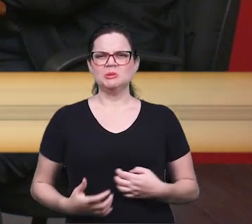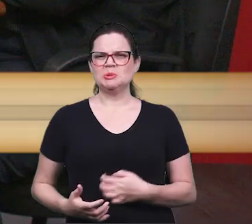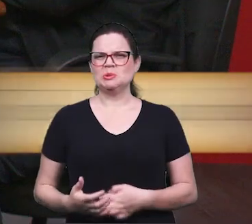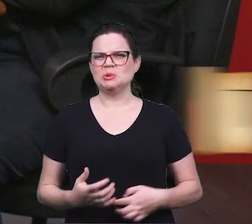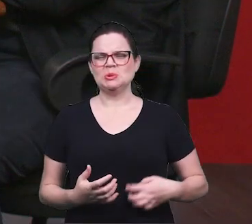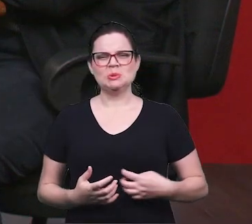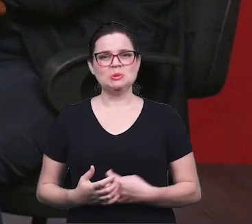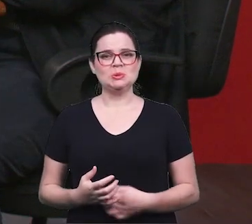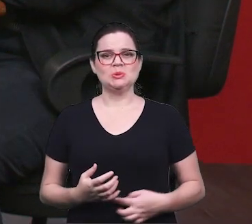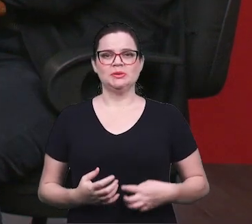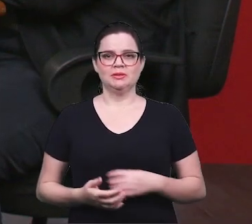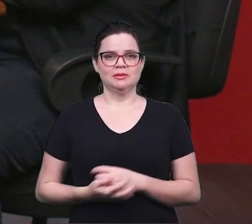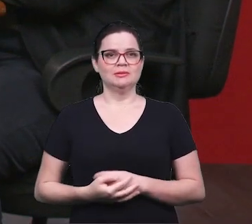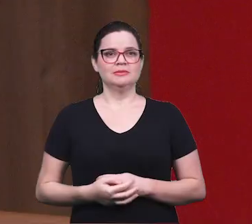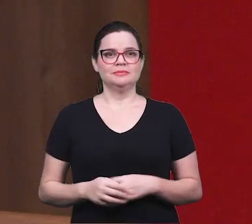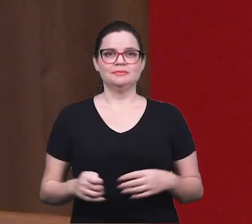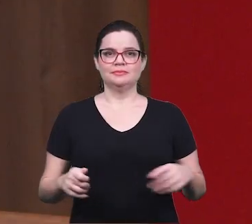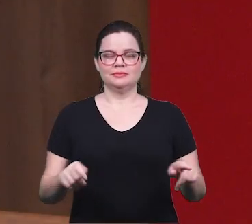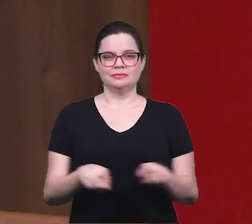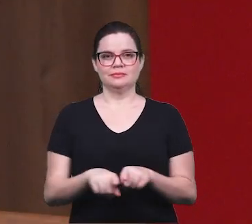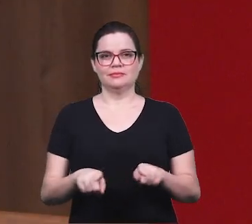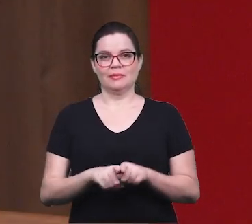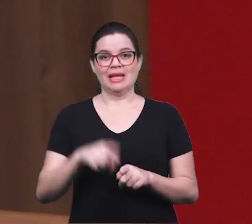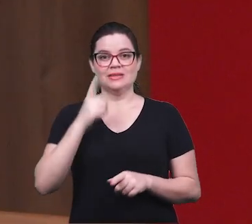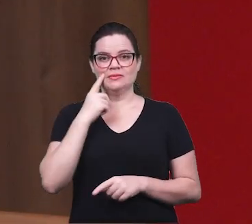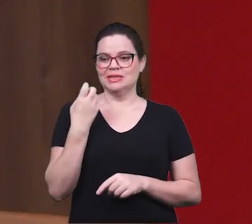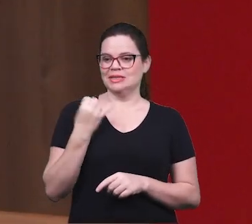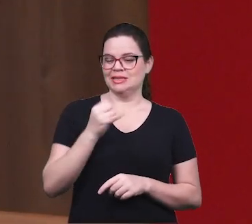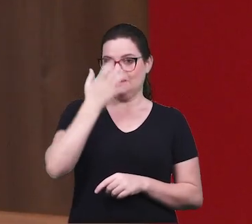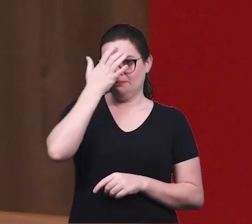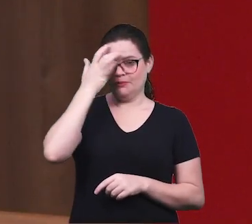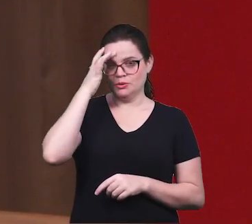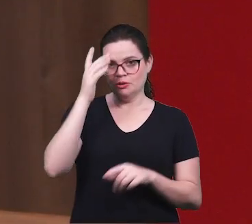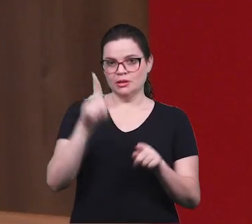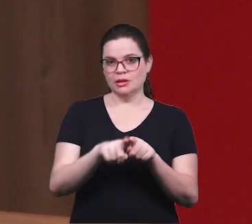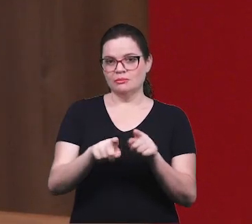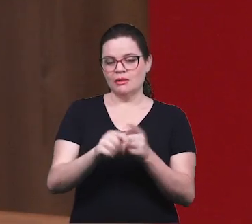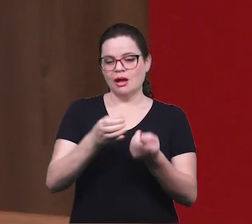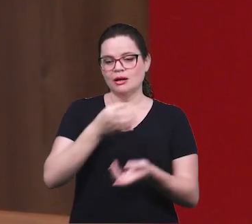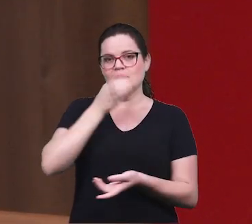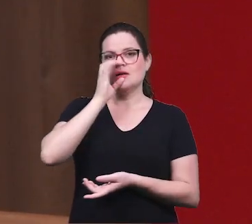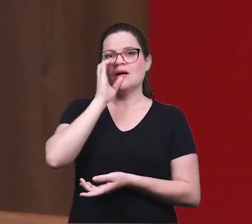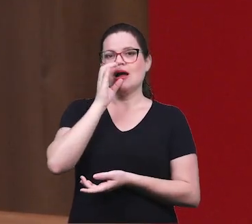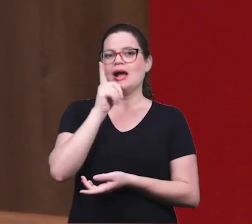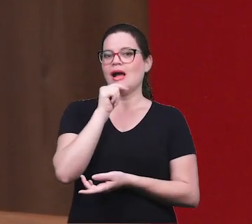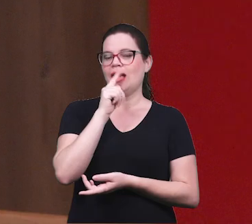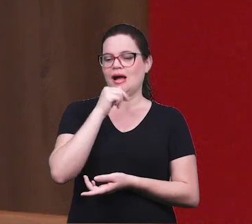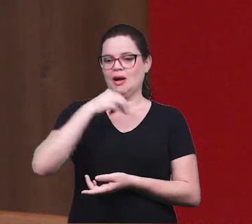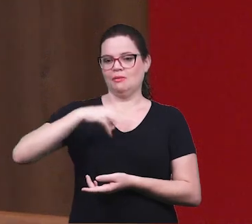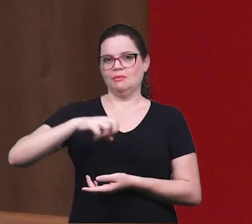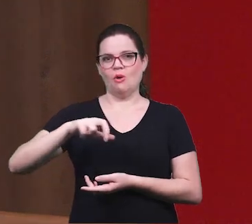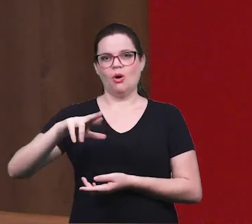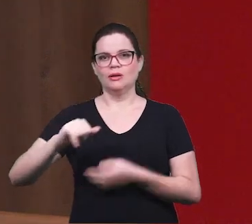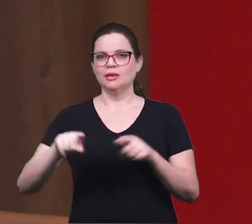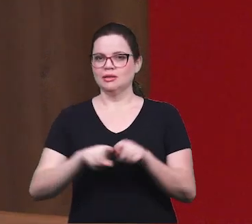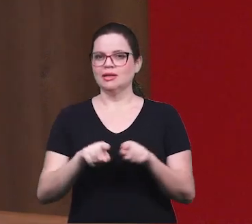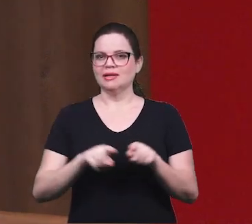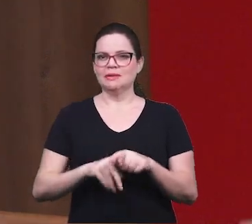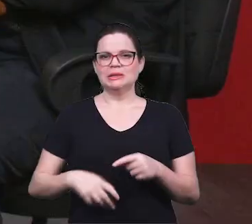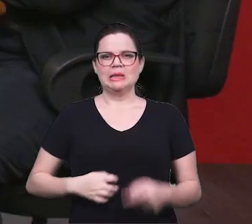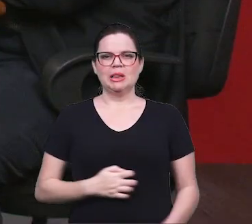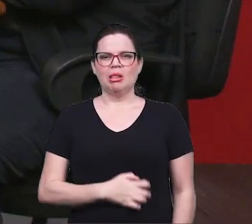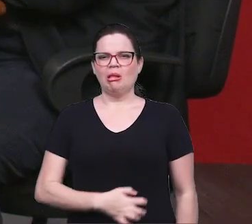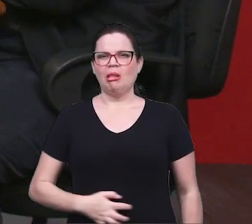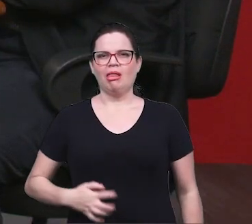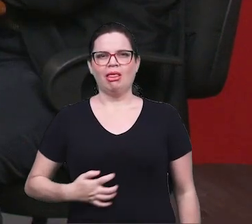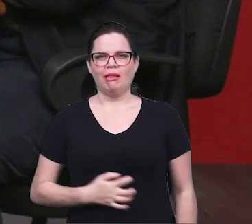ficado dentro daquela água. E de outro lado, quem bebia água morna também tinha essa sensação de vômito, né? Aquela